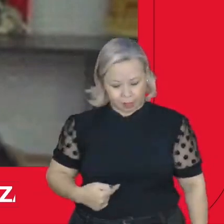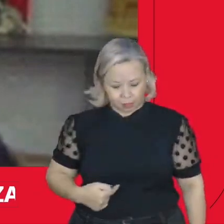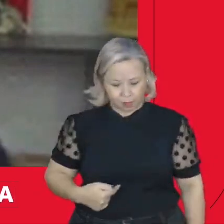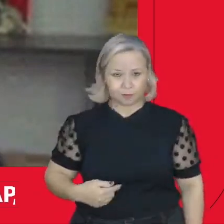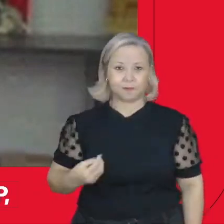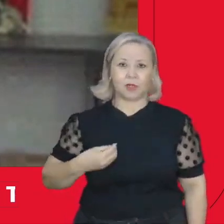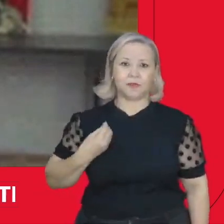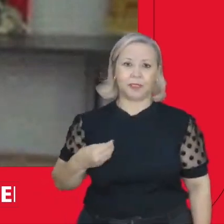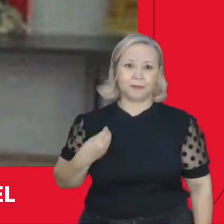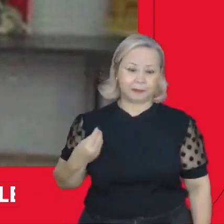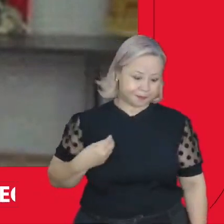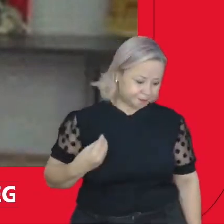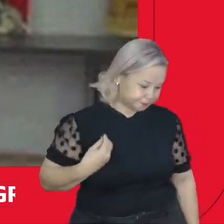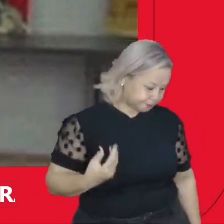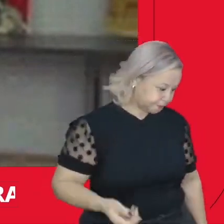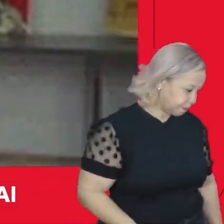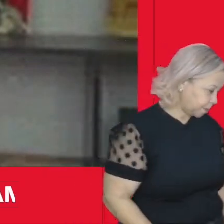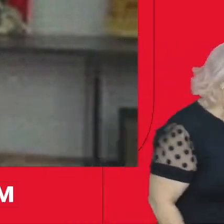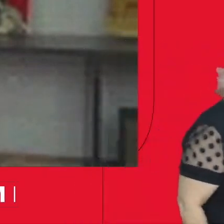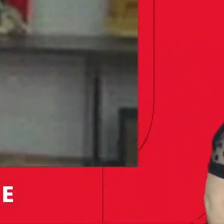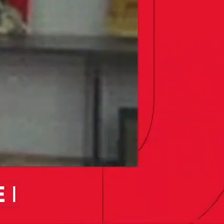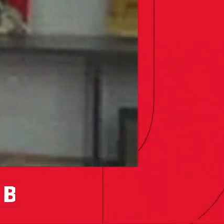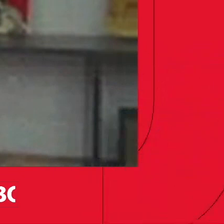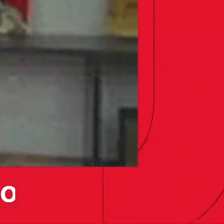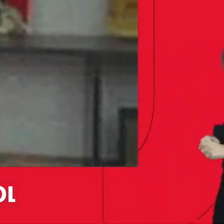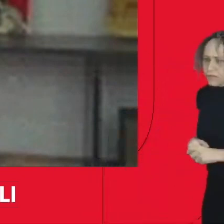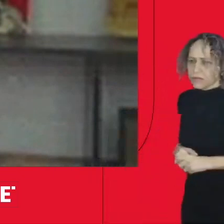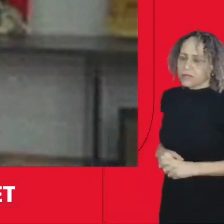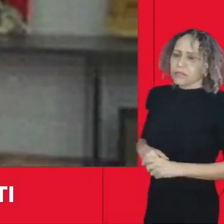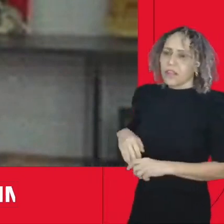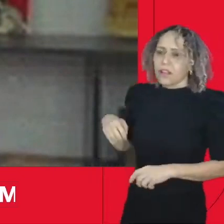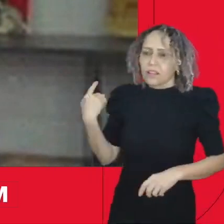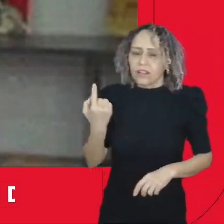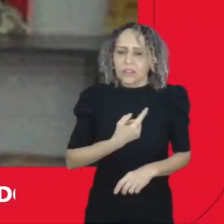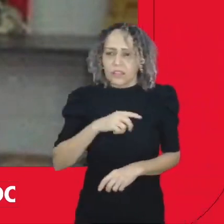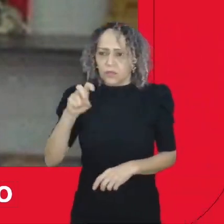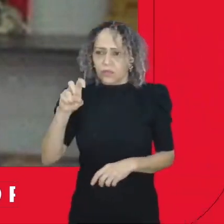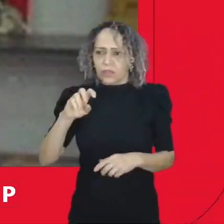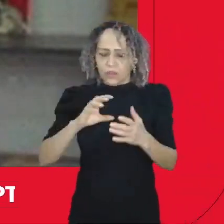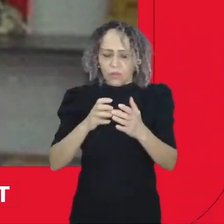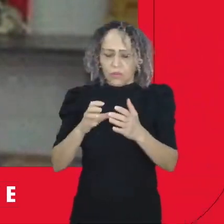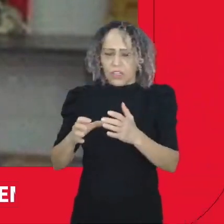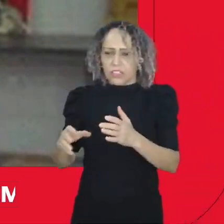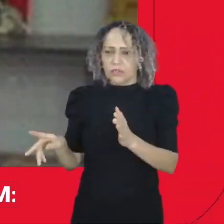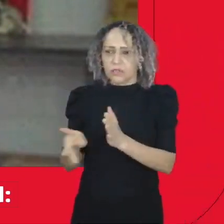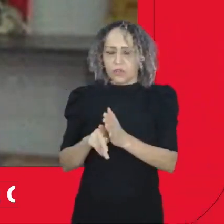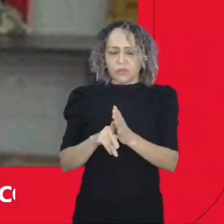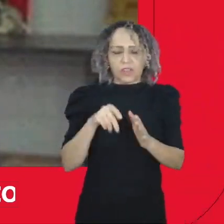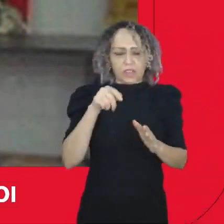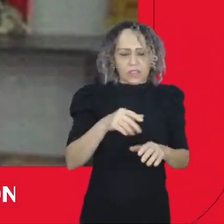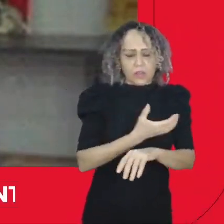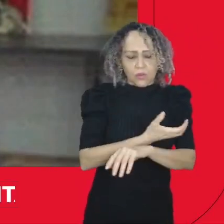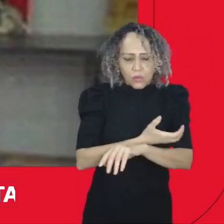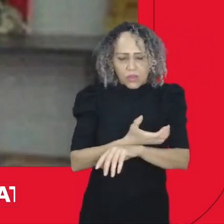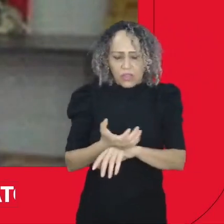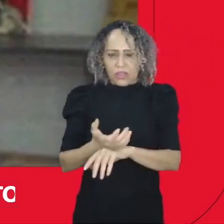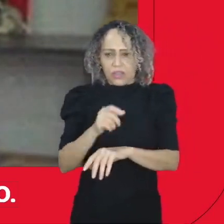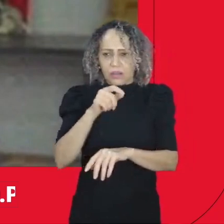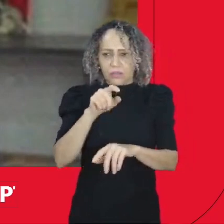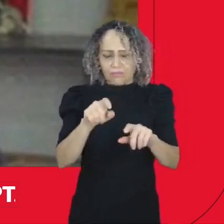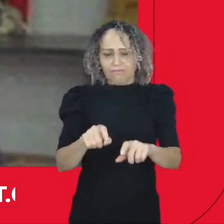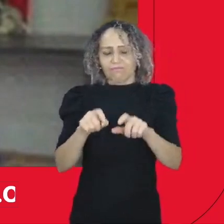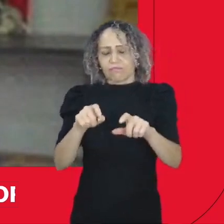do PSOL. Já tinha uma candidata a vice, tinha um candidato a senador. Em nome da responsabilidade com o nosso Estado, o Pedro Ruas abriu